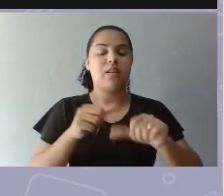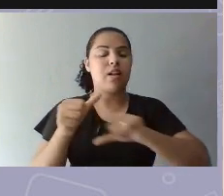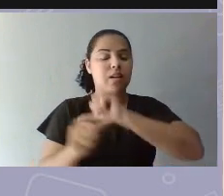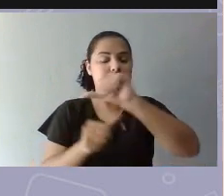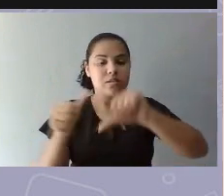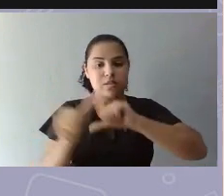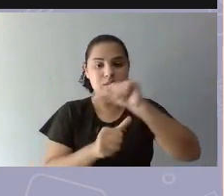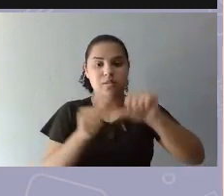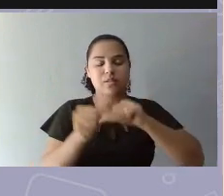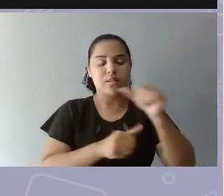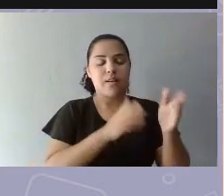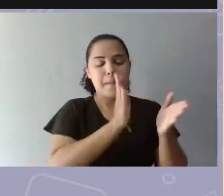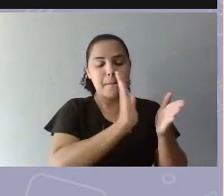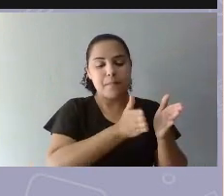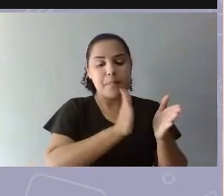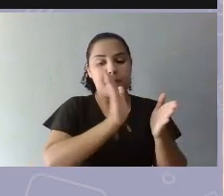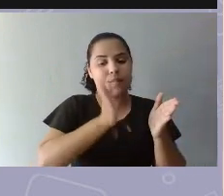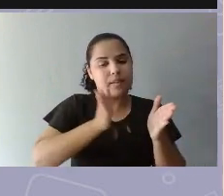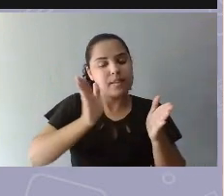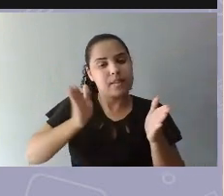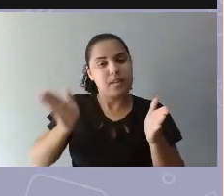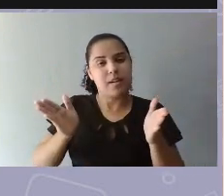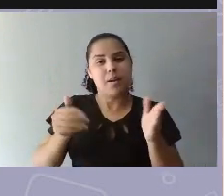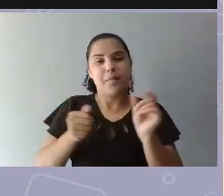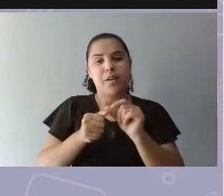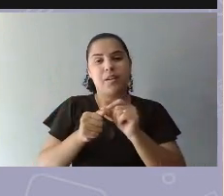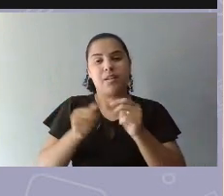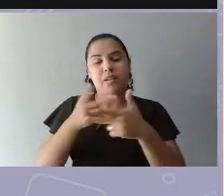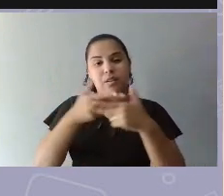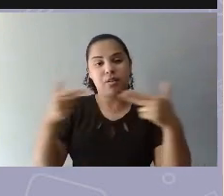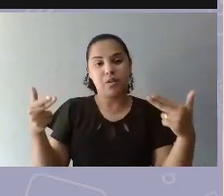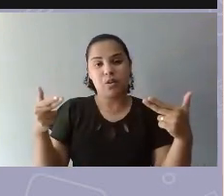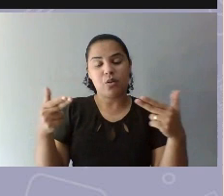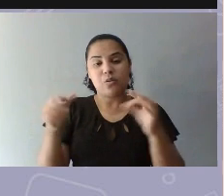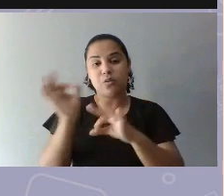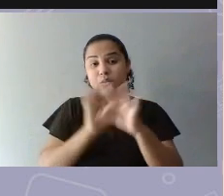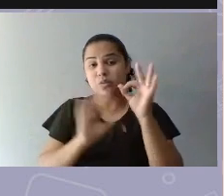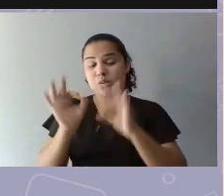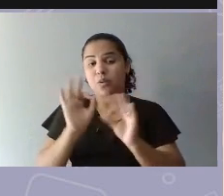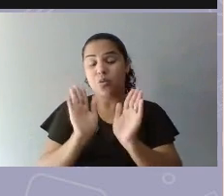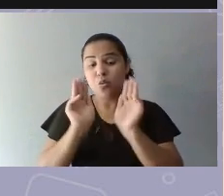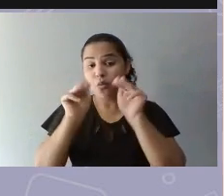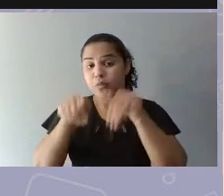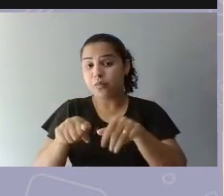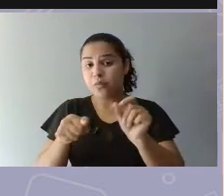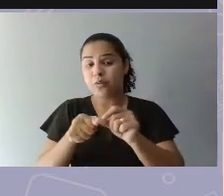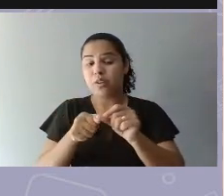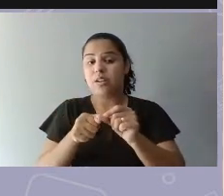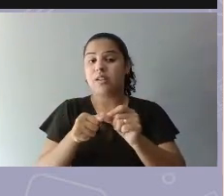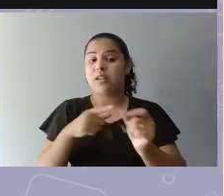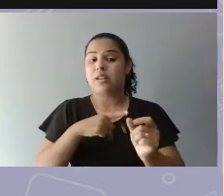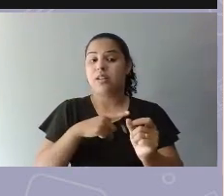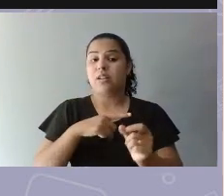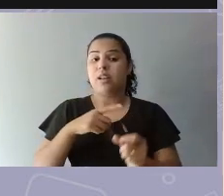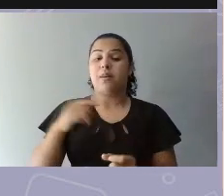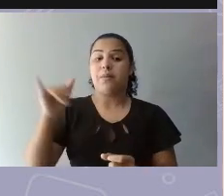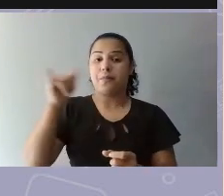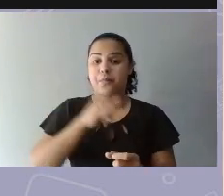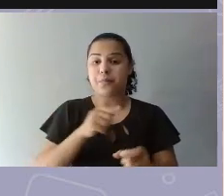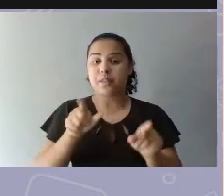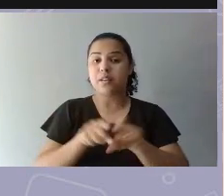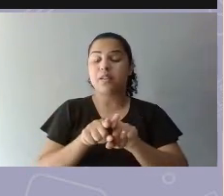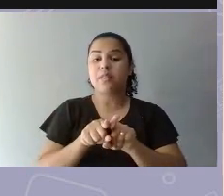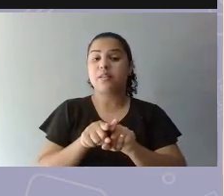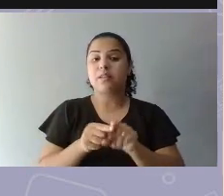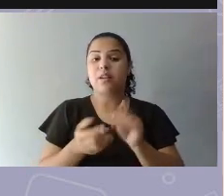todas aquelas etapas que fazem parte do processo de respiração celular para no final obter energia parte dessa energia vai ser dissipada